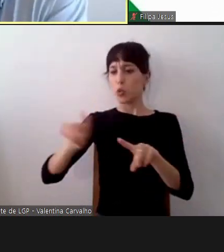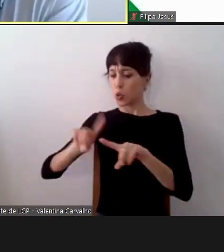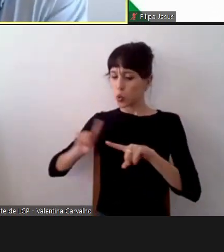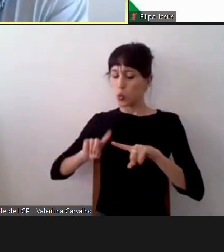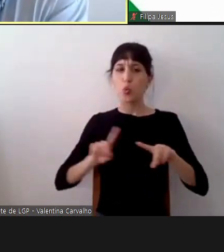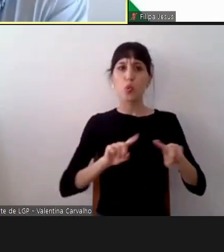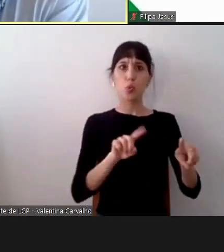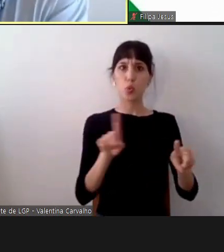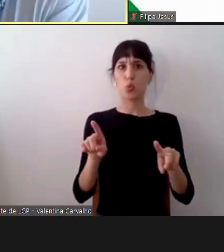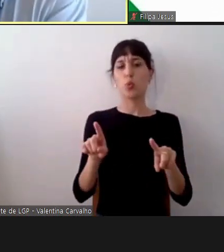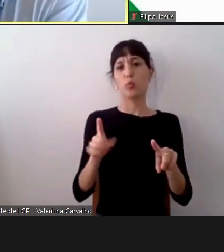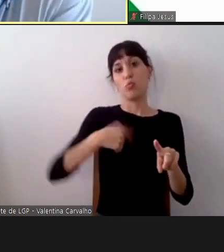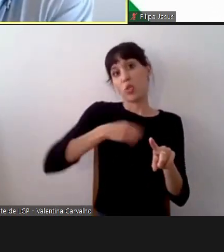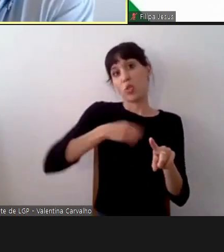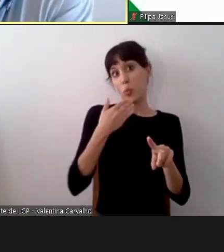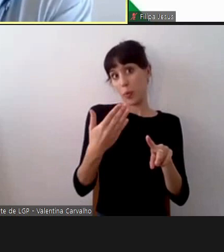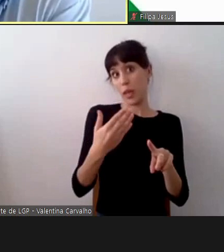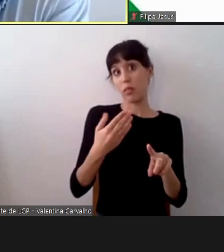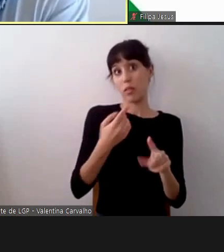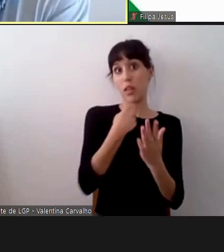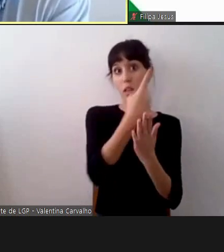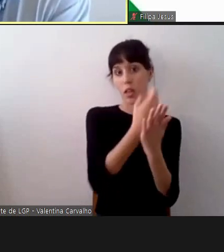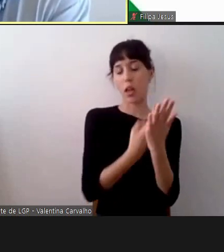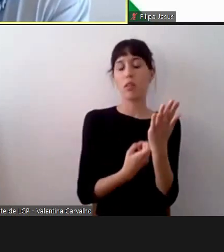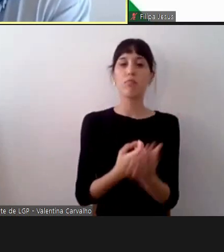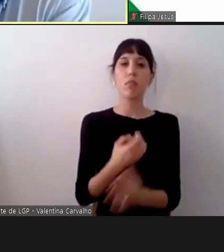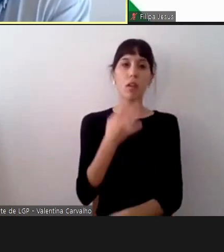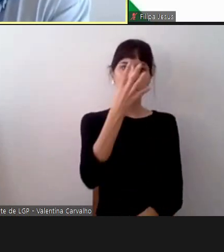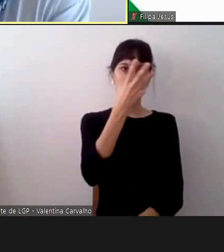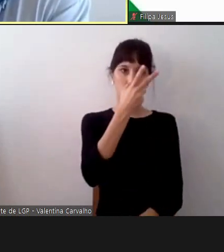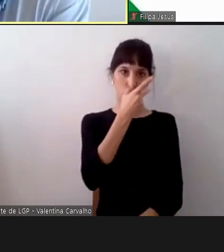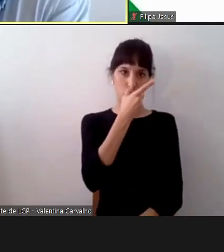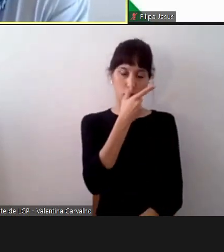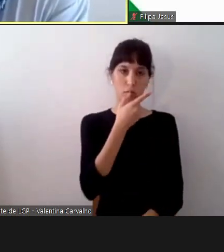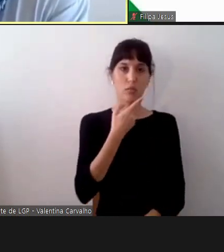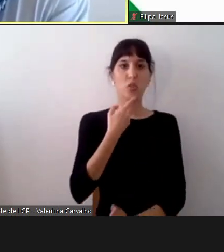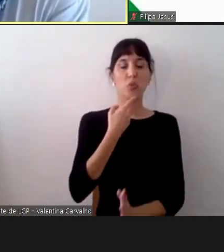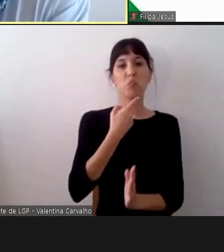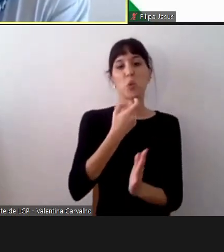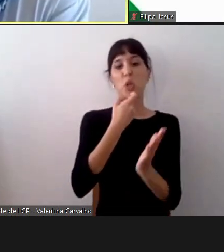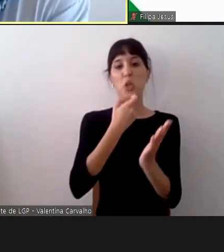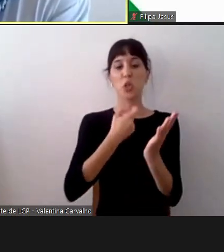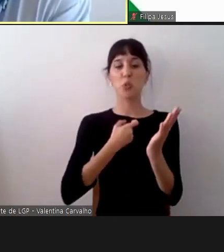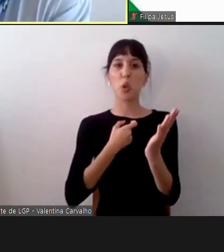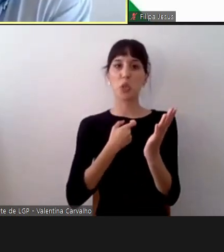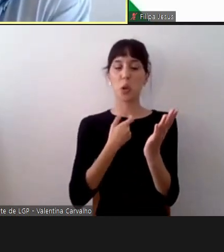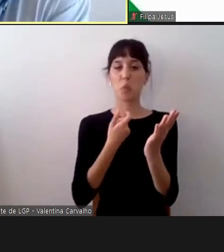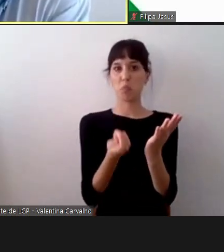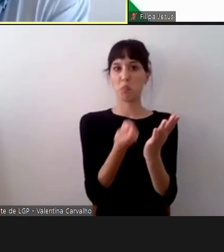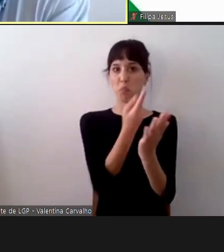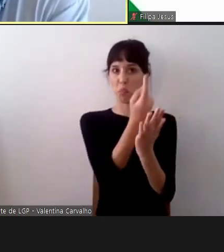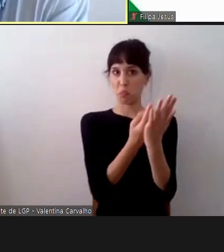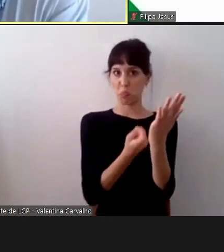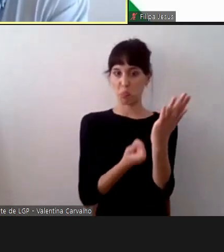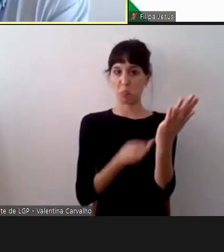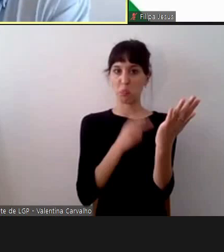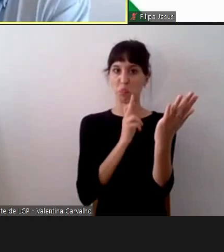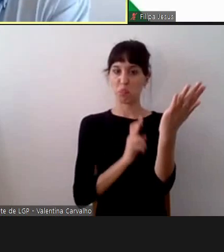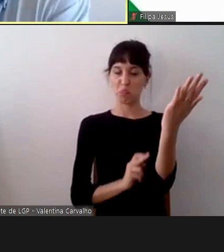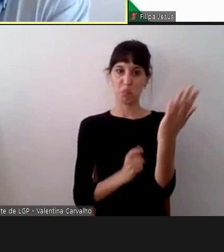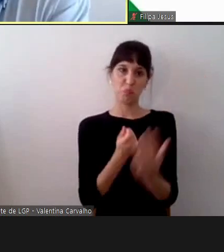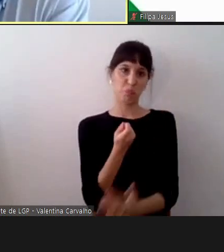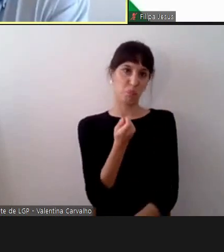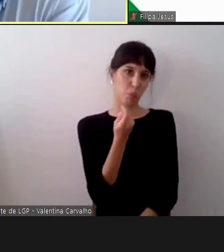fundo, a quem é pedido esse inquérito, infelizmente, as respostas em número não são as suficientes. E, portanto, temos